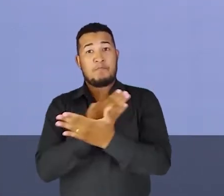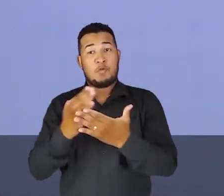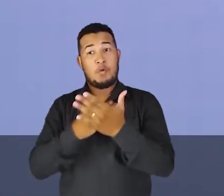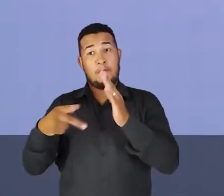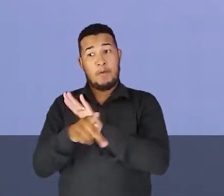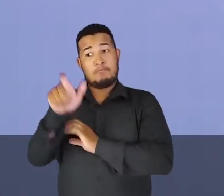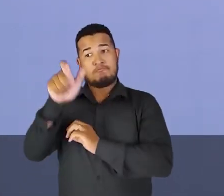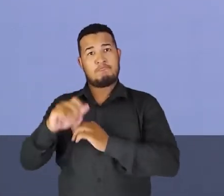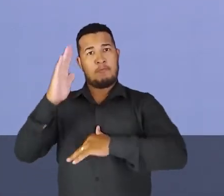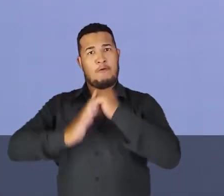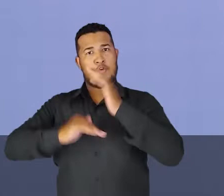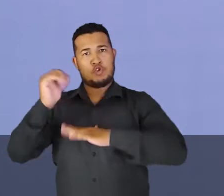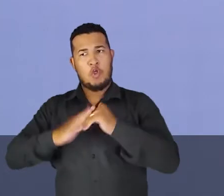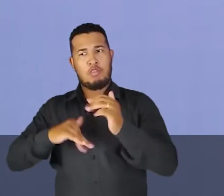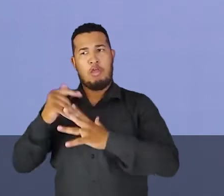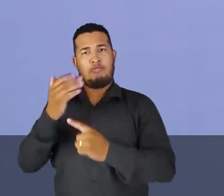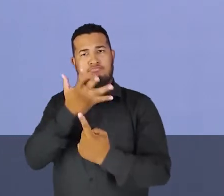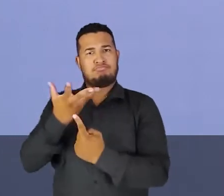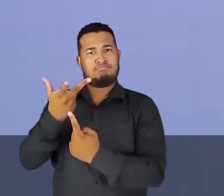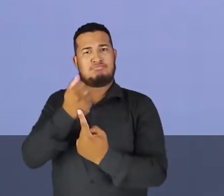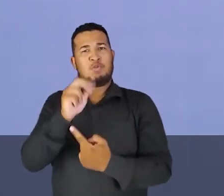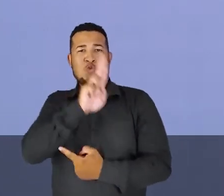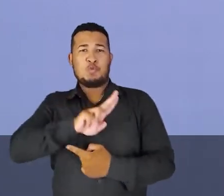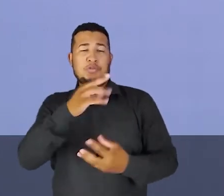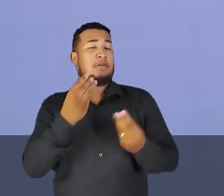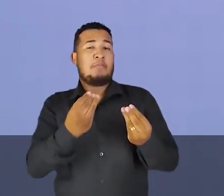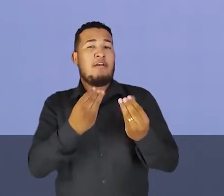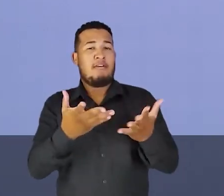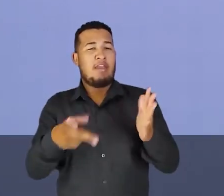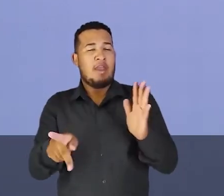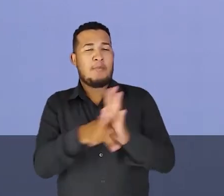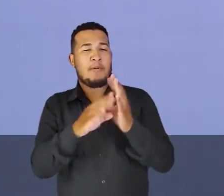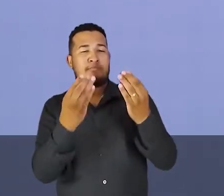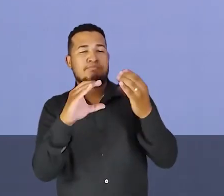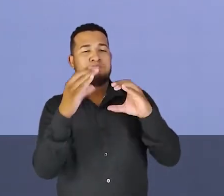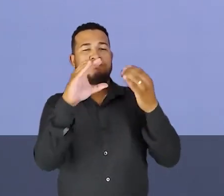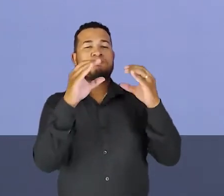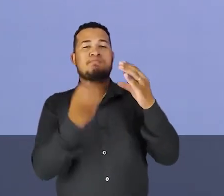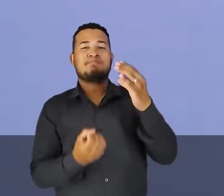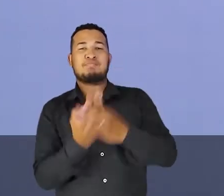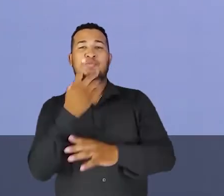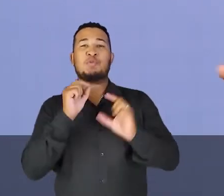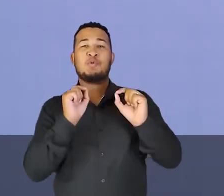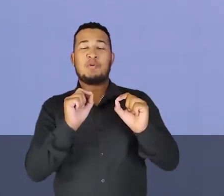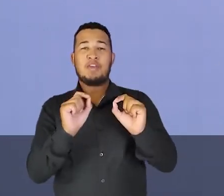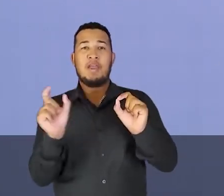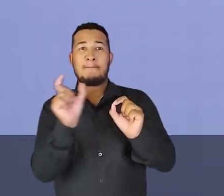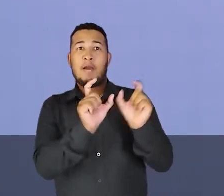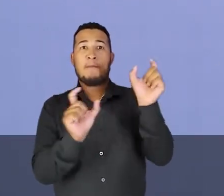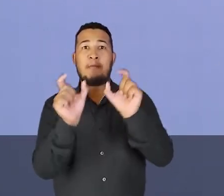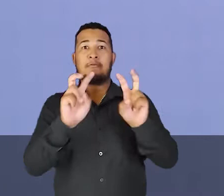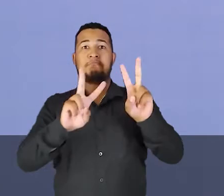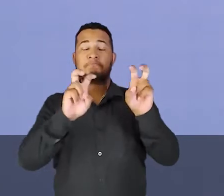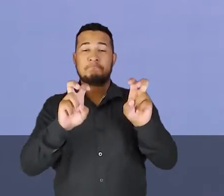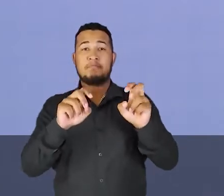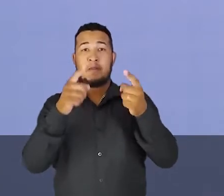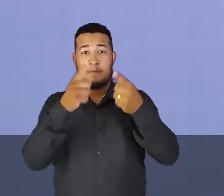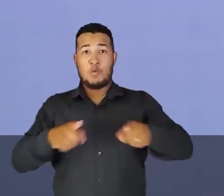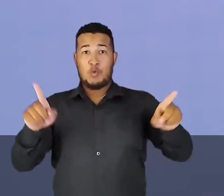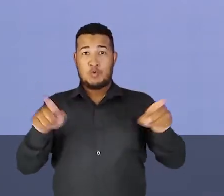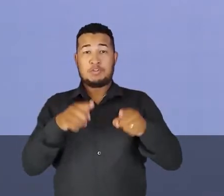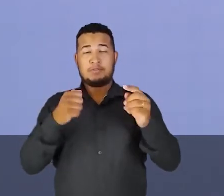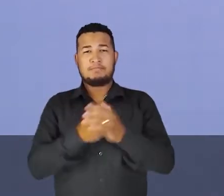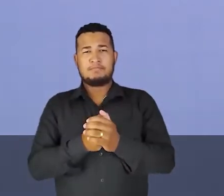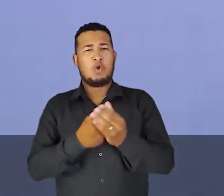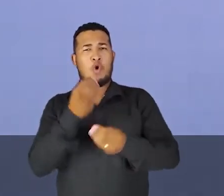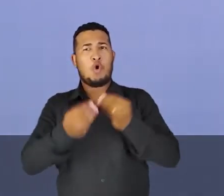profissional, o músico, o artista utiliza para a construção, para a criação das peças musicais. Bom, a origem